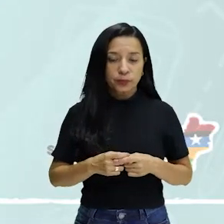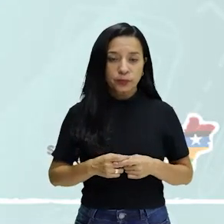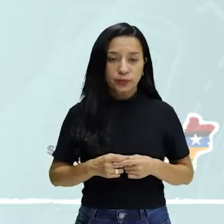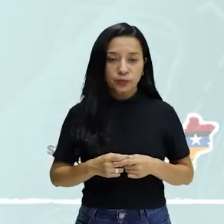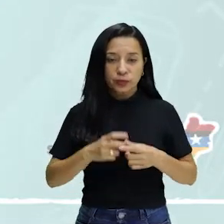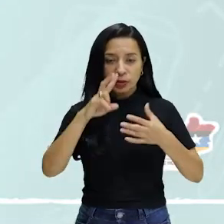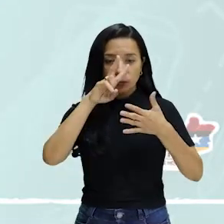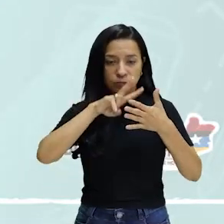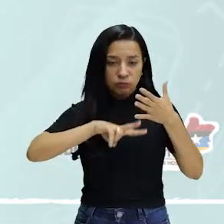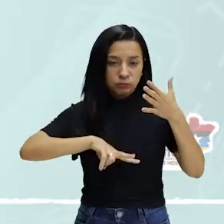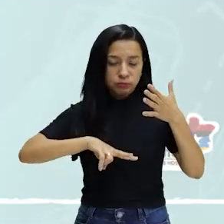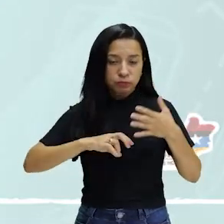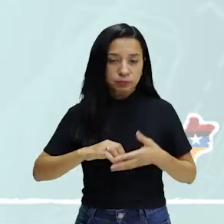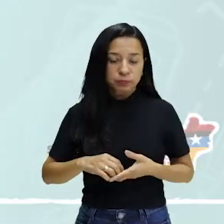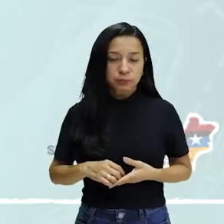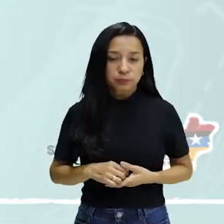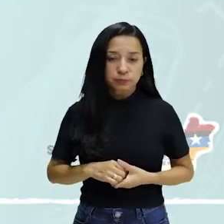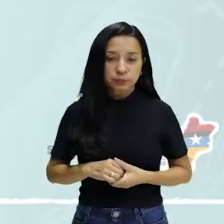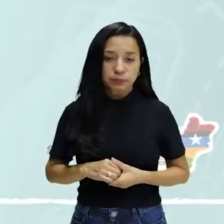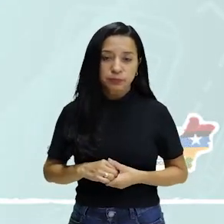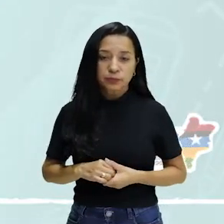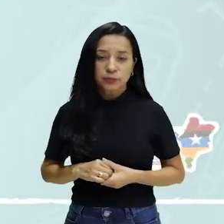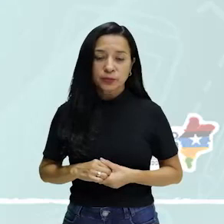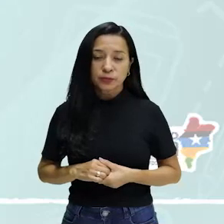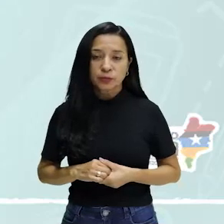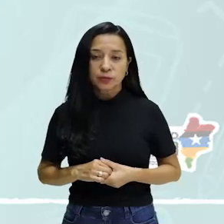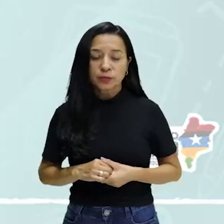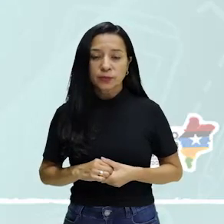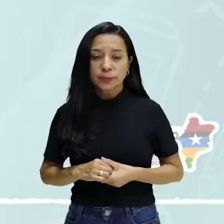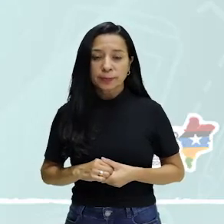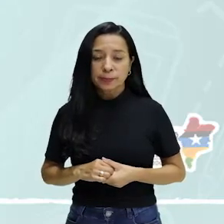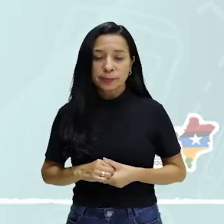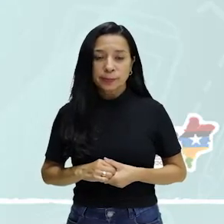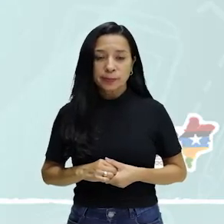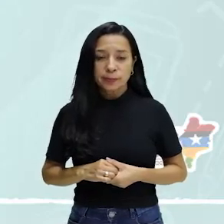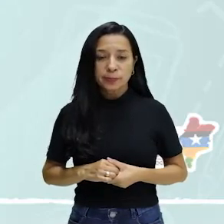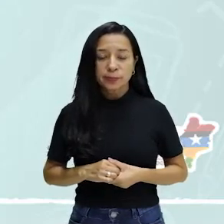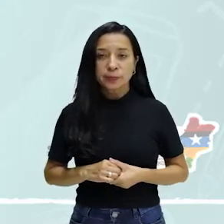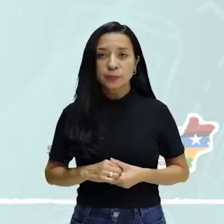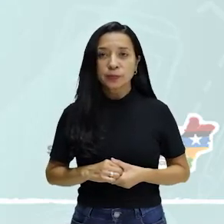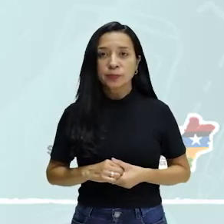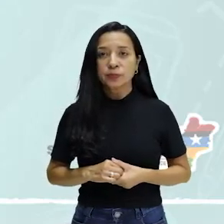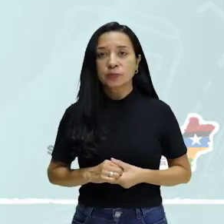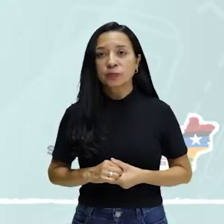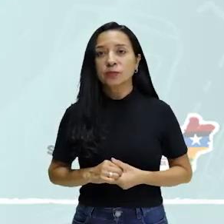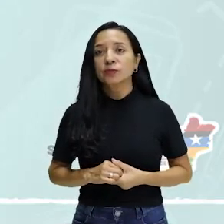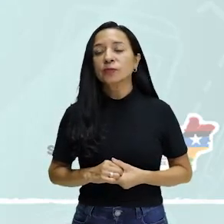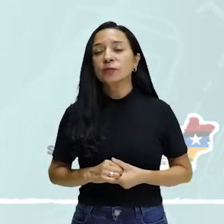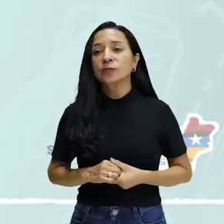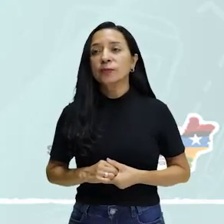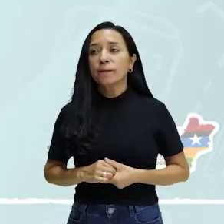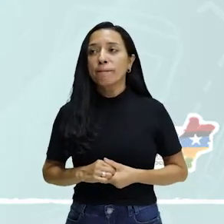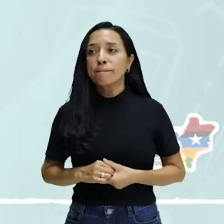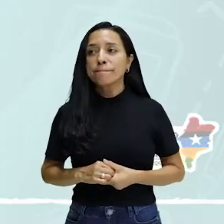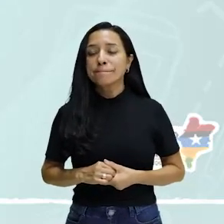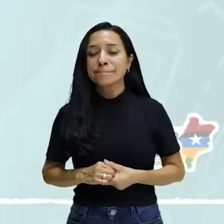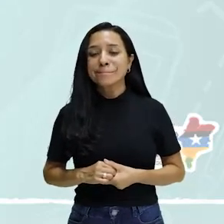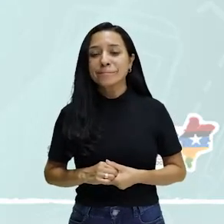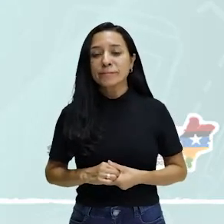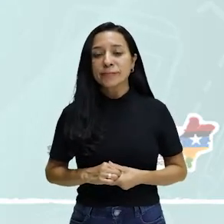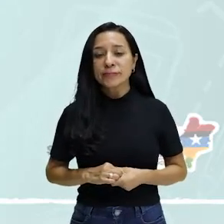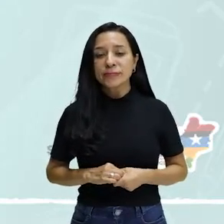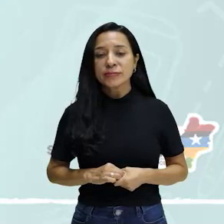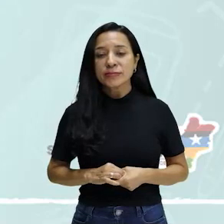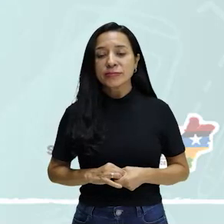Observa-se na imagem parte do tecido proveniente de uma árvore do grupo Angiosperma, contendo